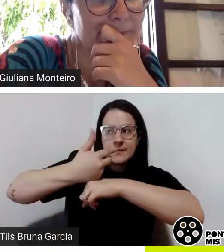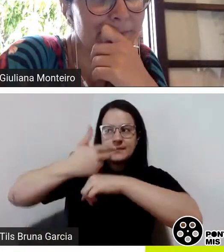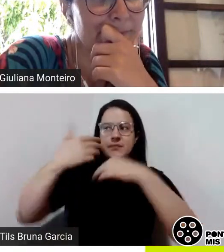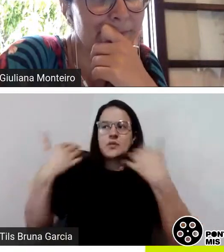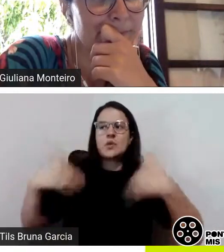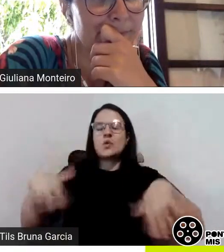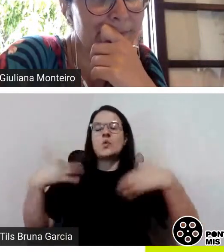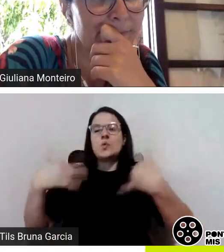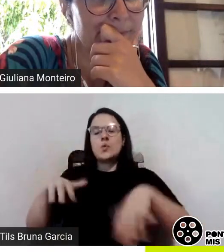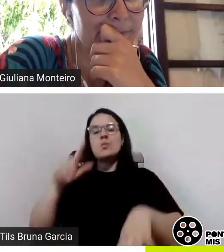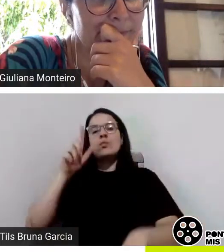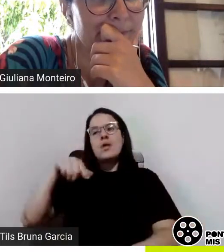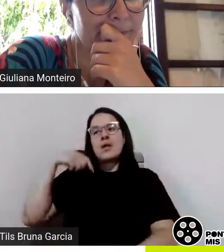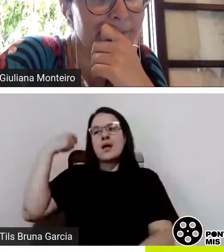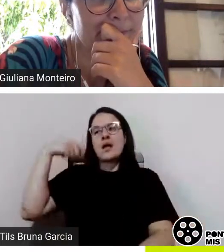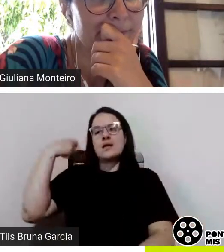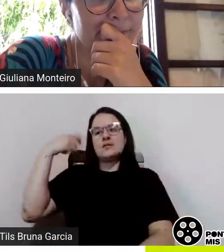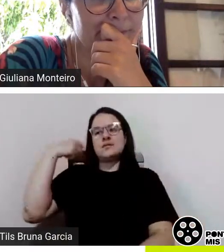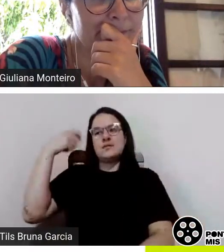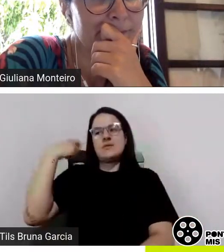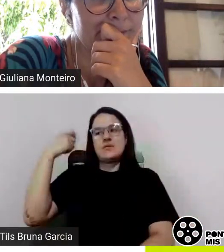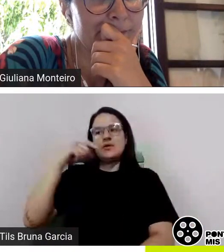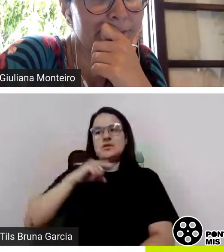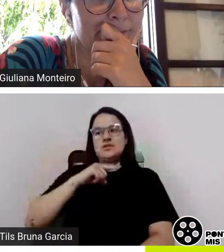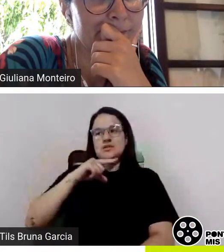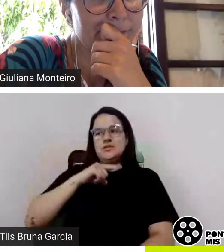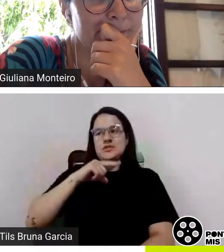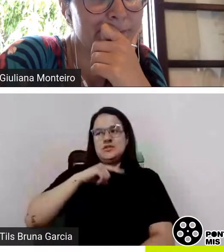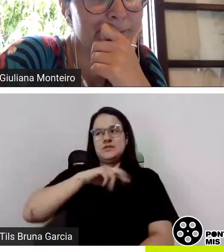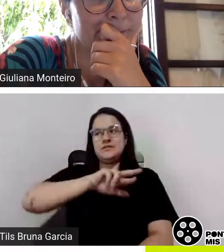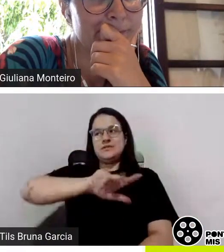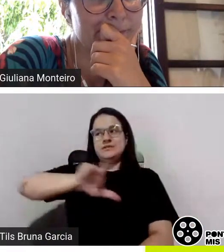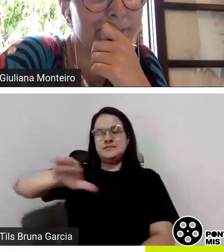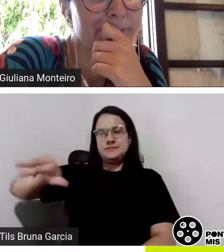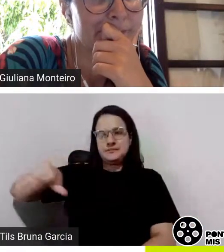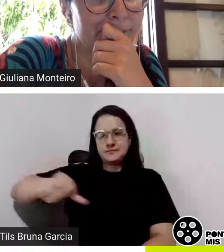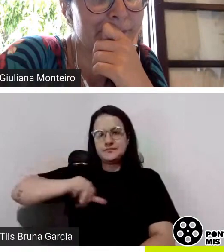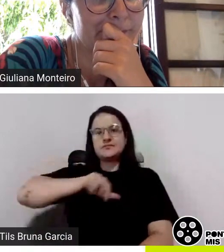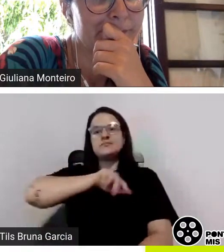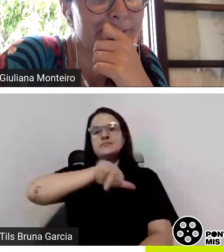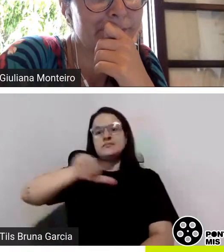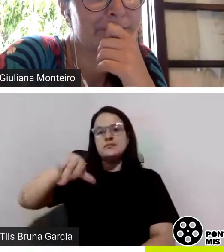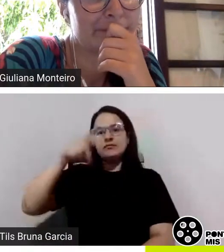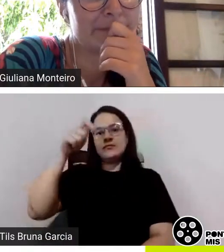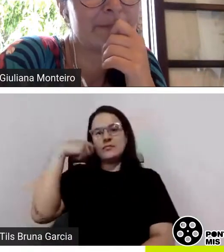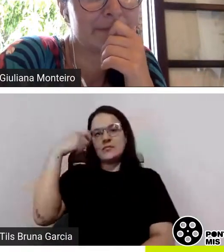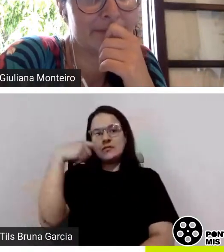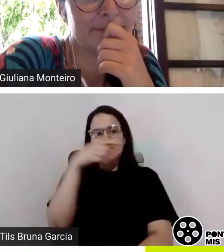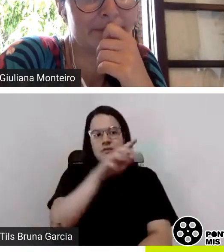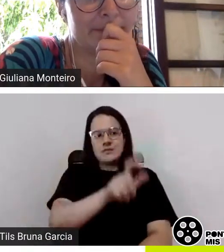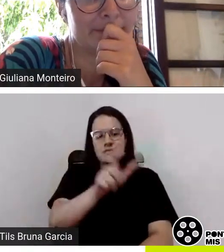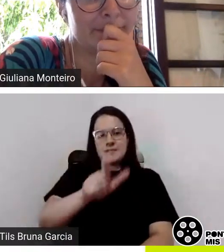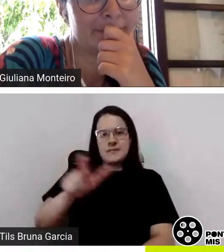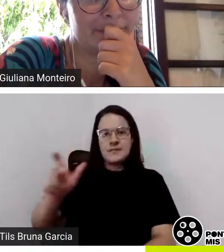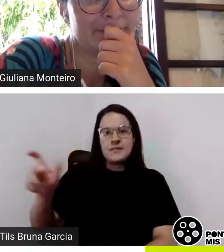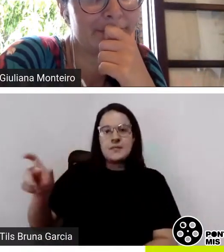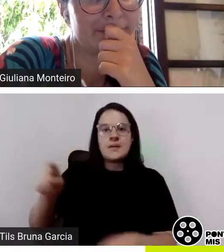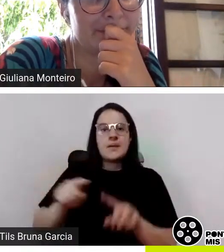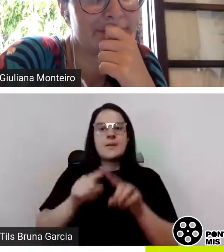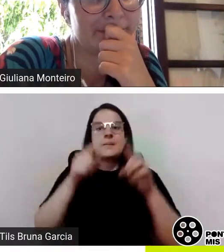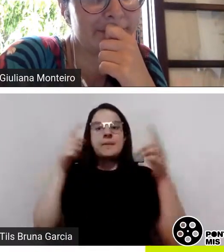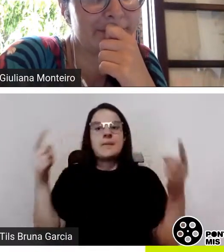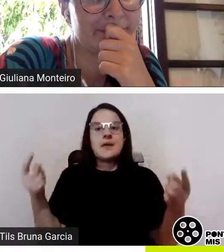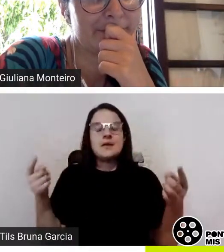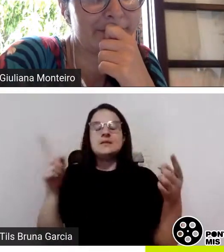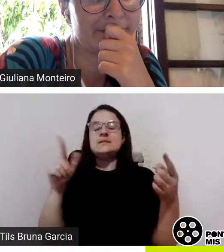só os atores com equipamento, e a gente, todo mundo de longe, e disse, como é que nós vamos filmar isso? Tem